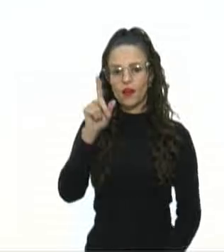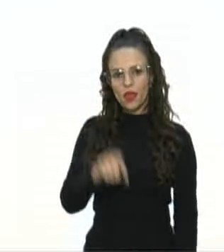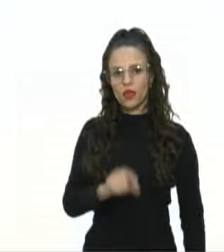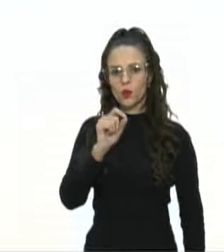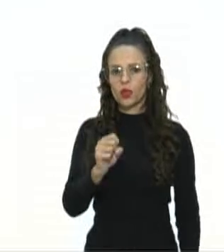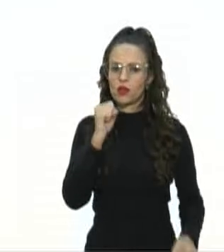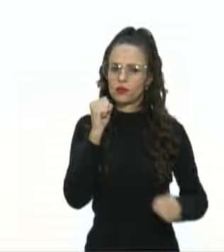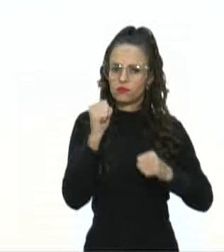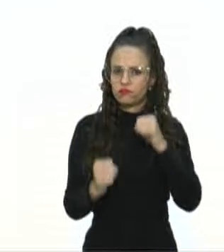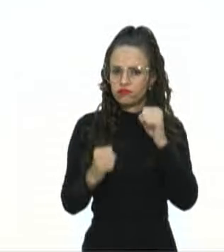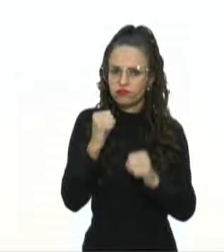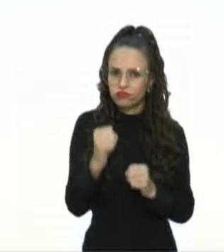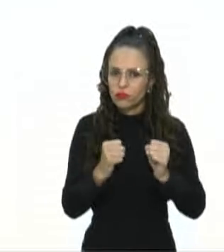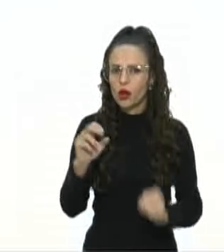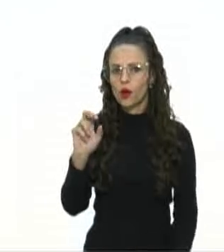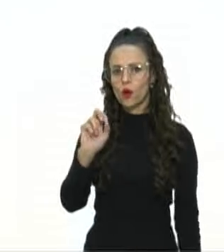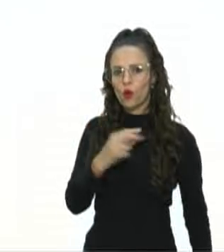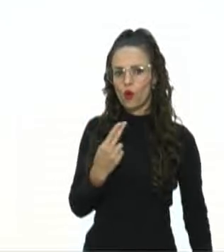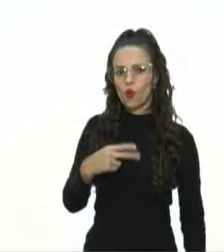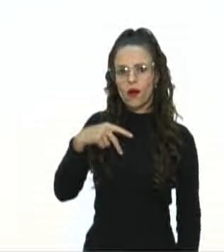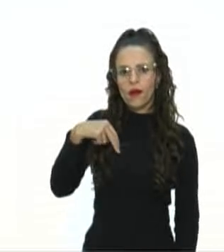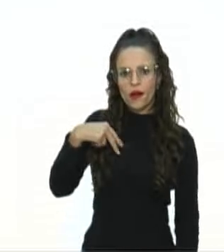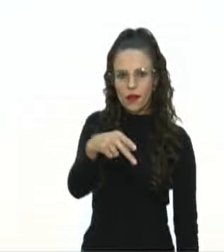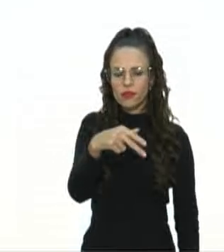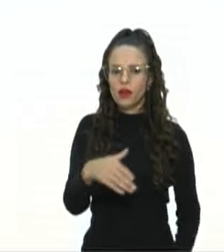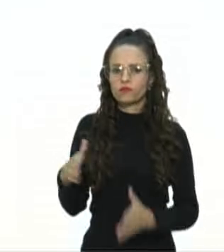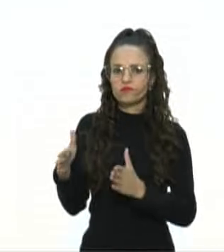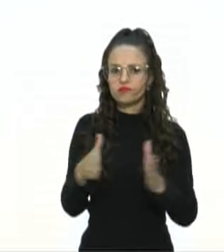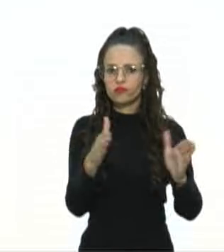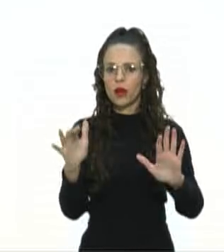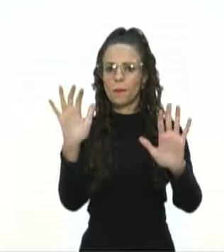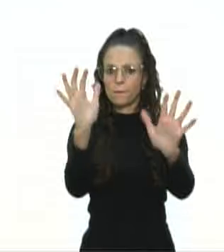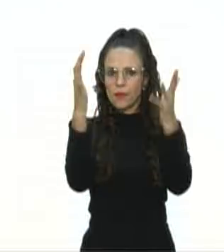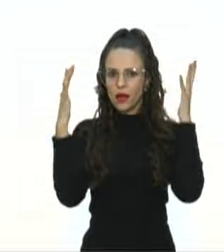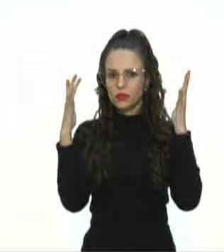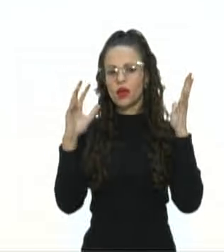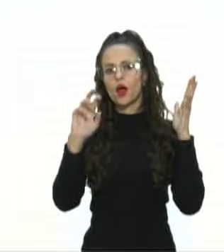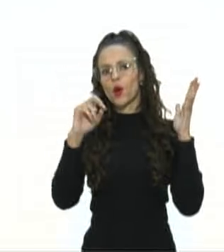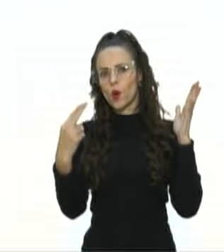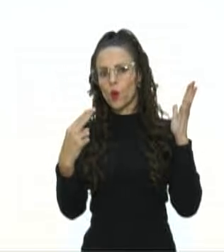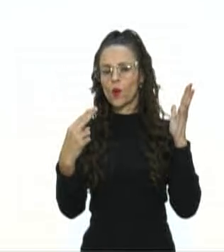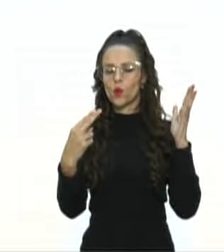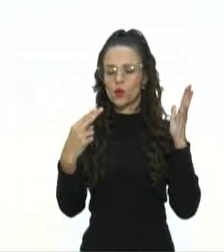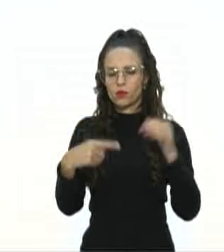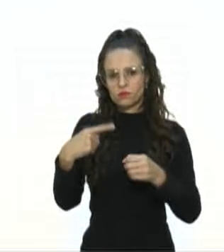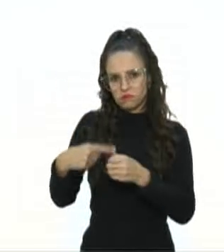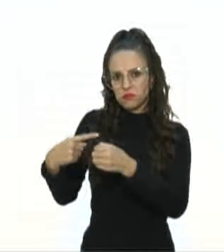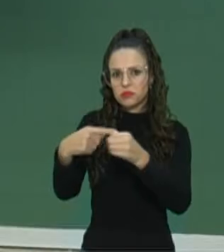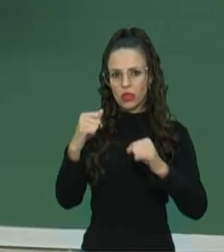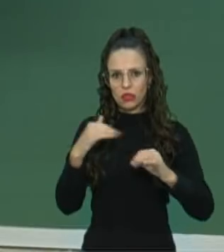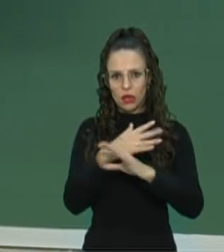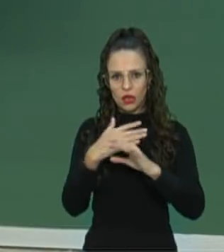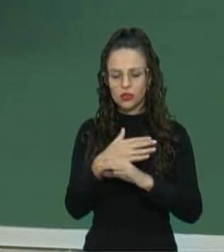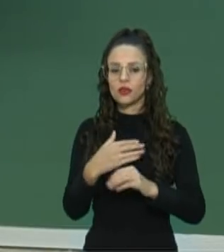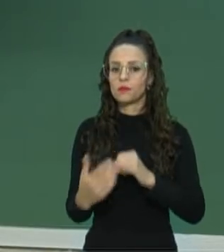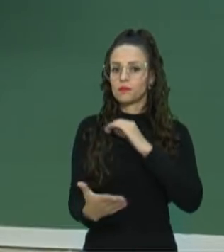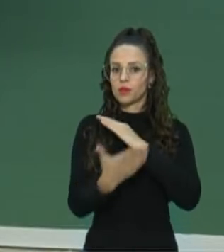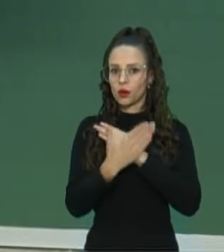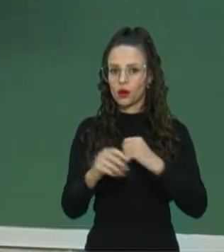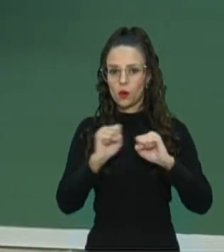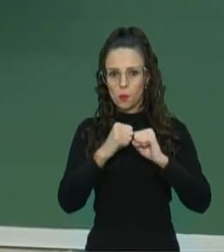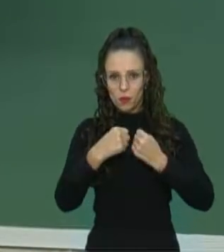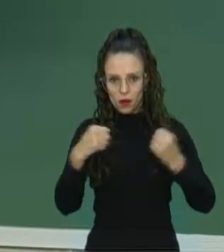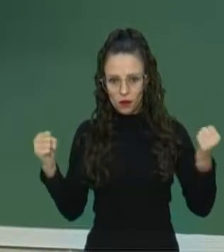um terreno desconhecido de mata, pode ser um terreno urbano também, né? Com o auxílio de um mapa e uma bússola. Então, são equipamentos